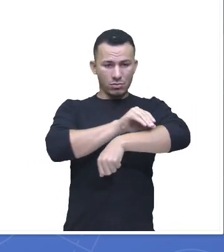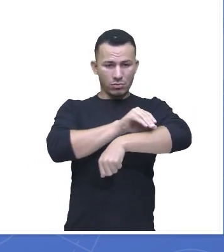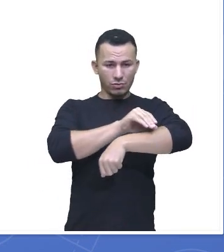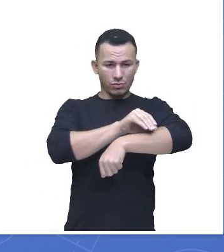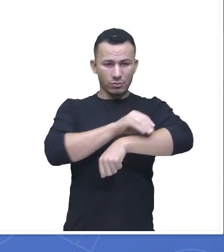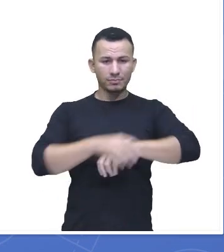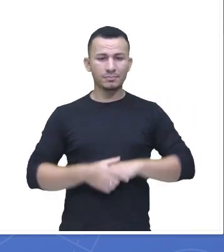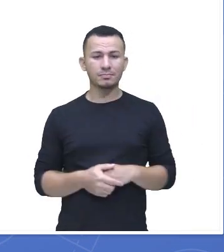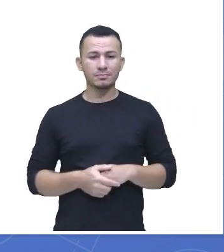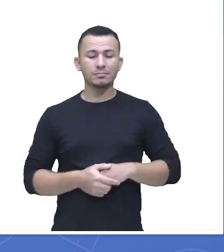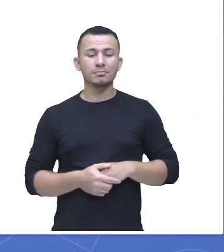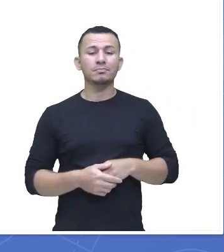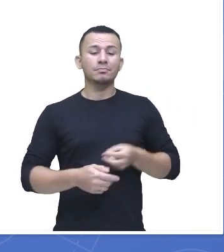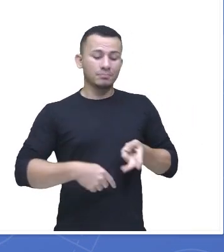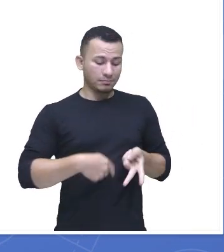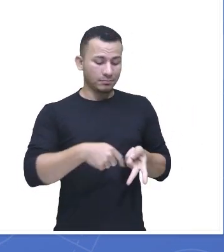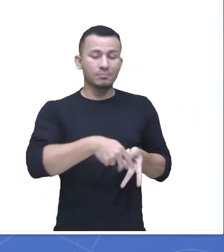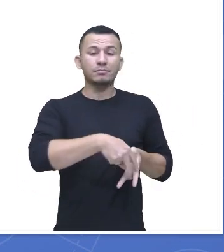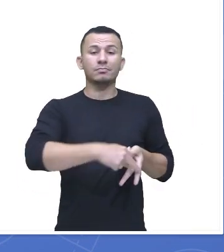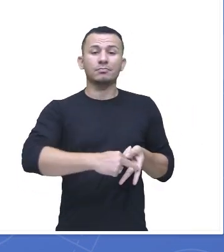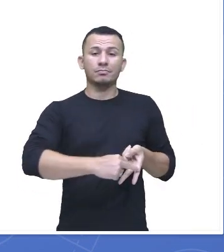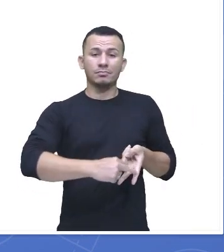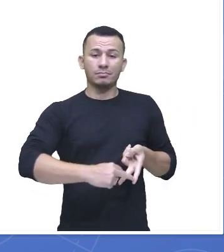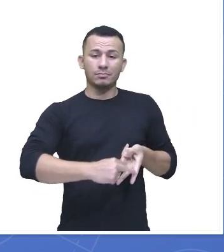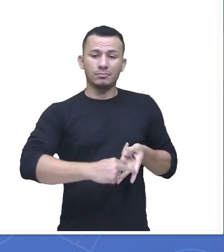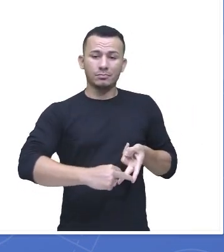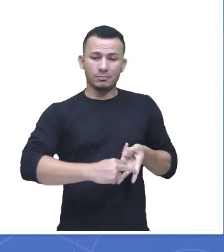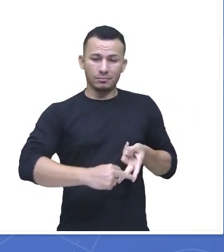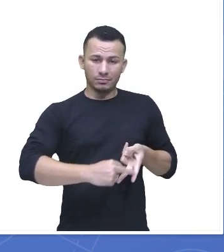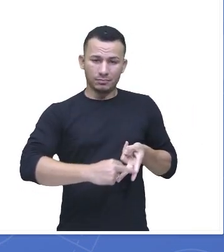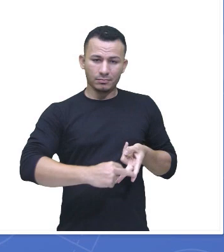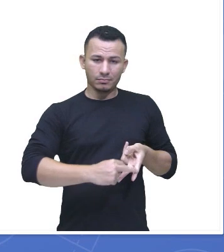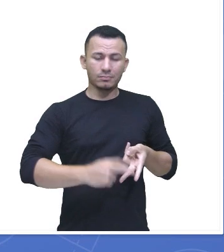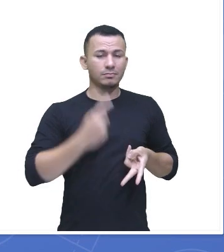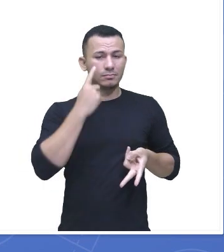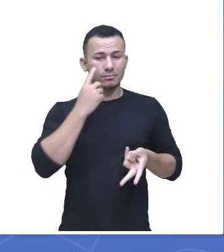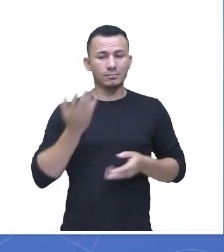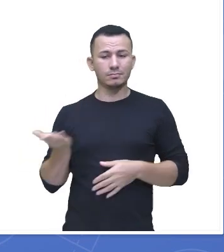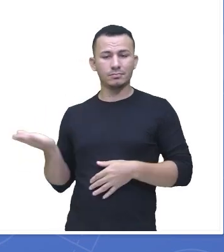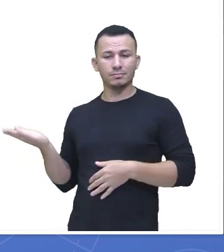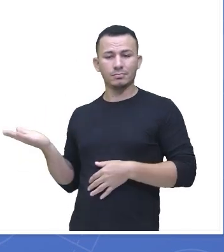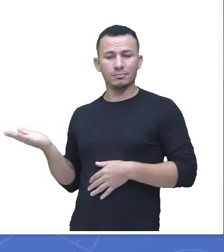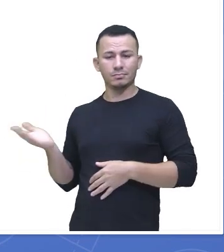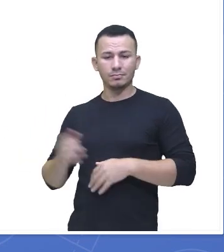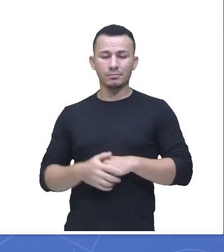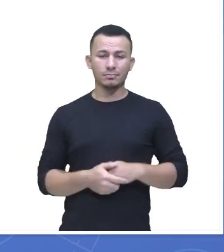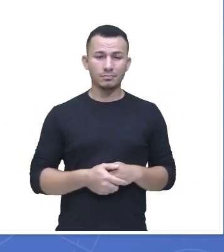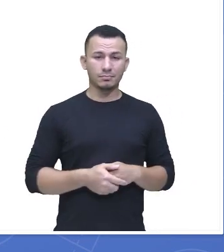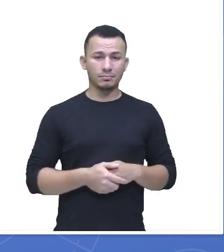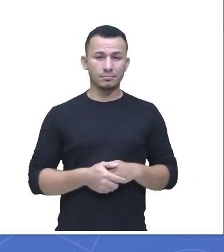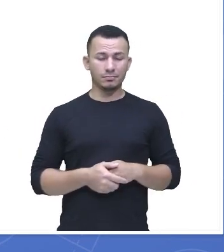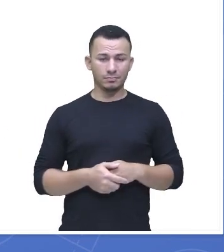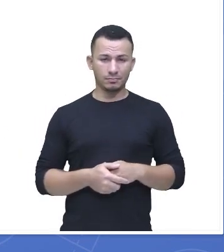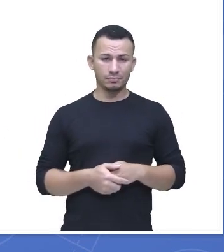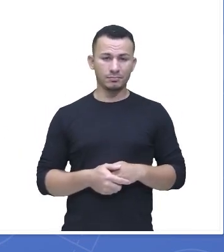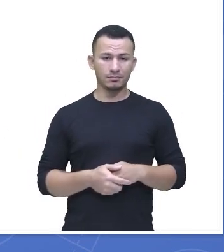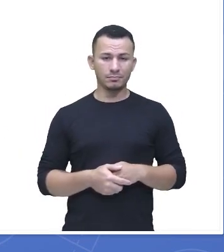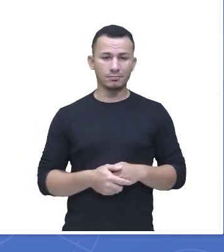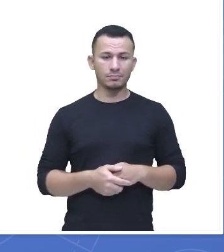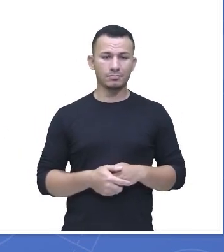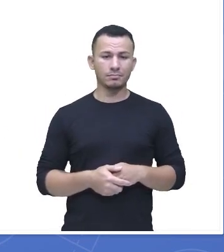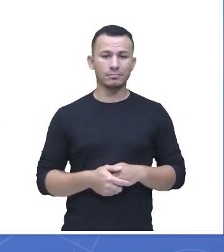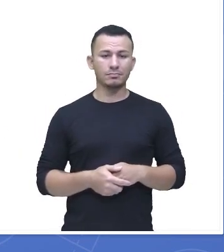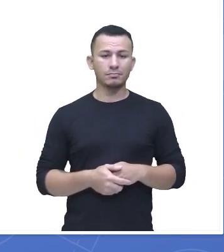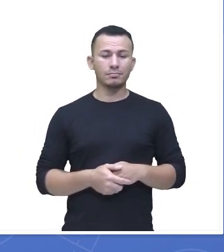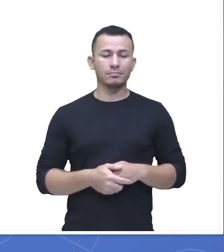tibial anterior, que está localizado aqui na nossa canela, digamos assim. Virando um pouquinho,